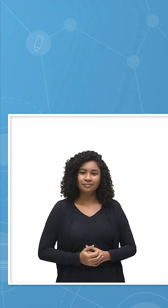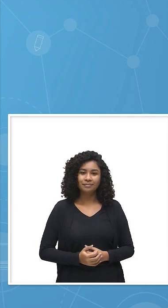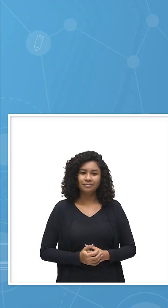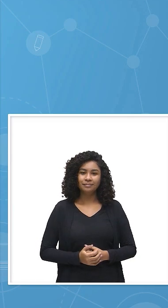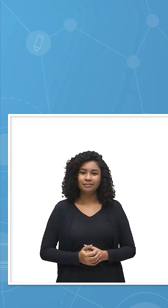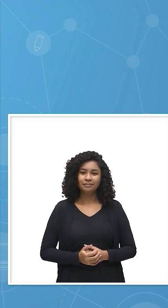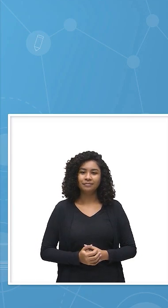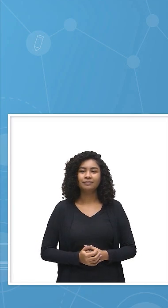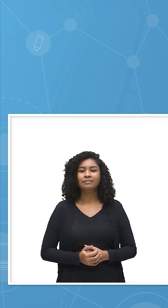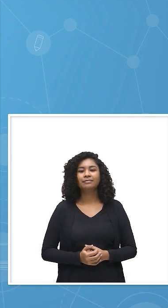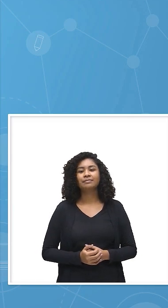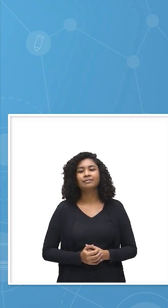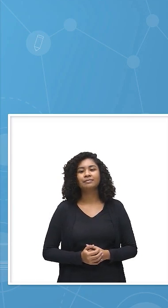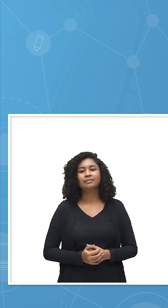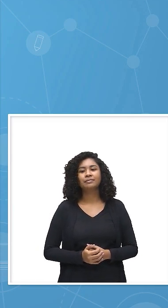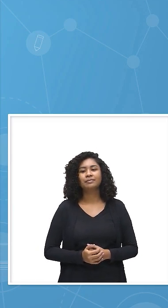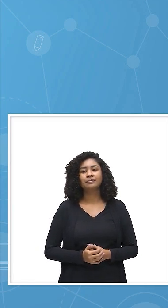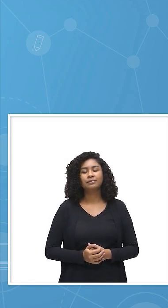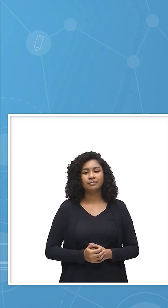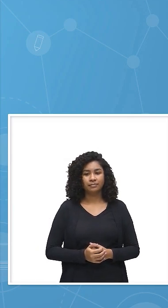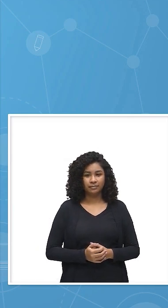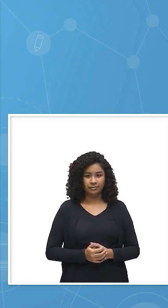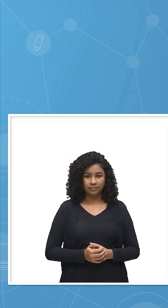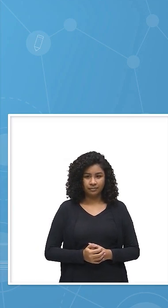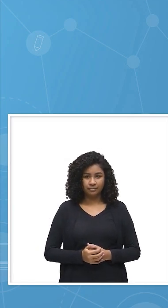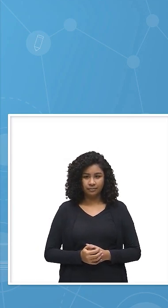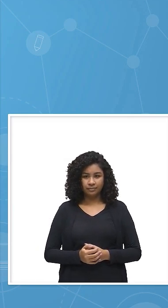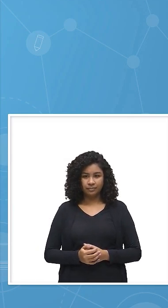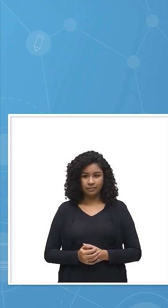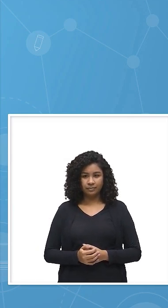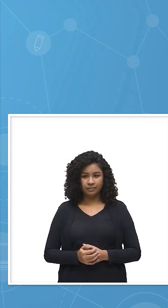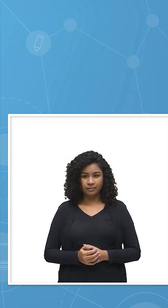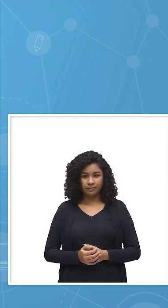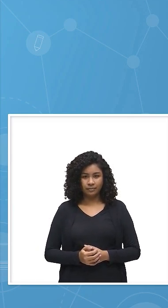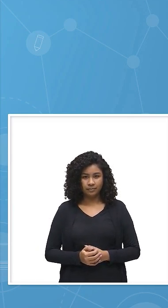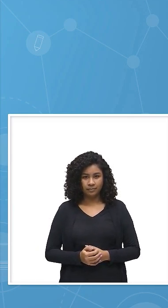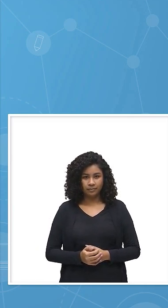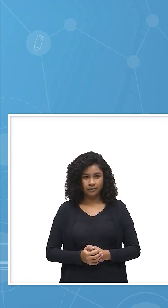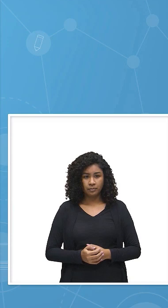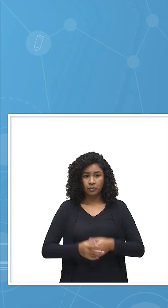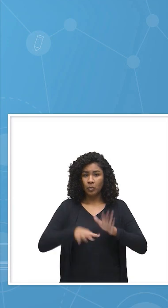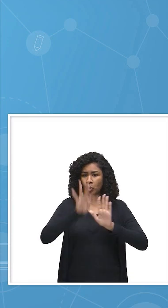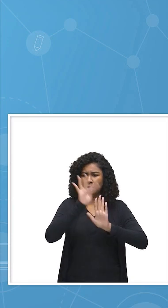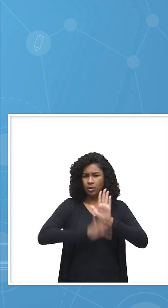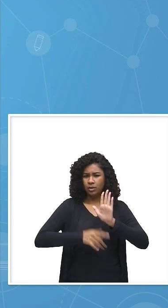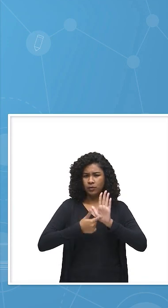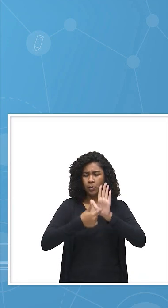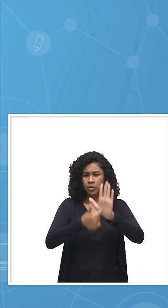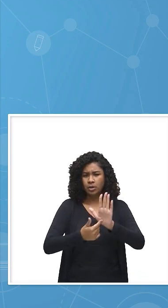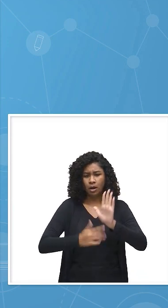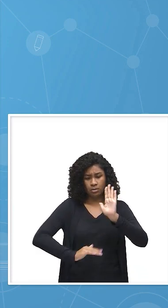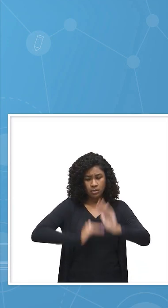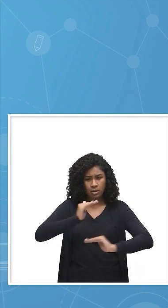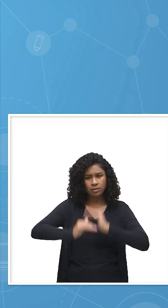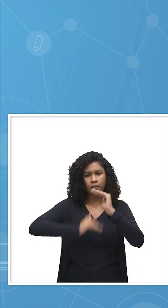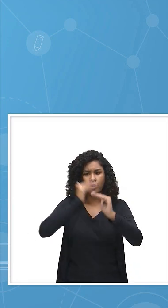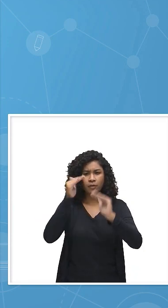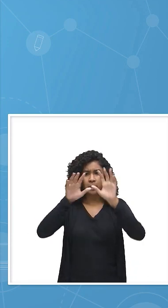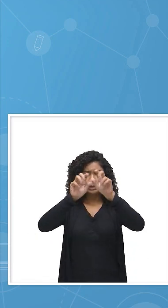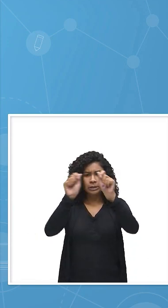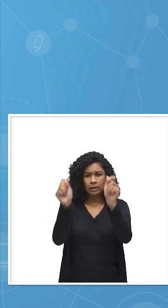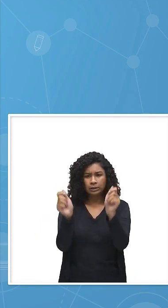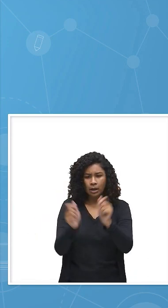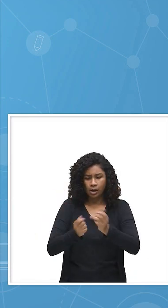dar uma olhadinha no nosso texto. Aí que fala do desenvolvimento da arte da cerâmica, né? Que é o aumento